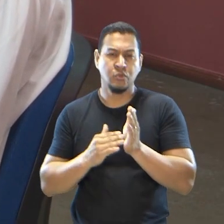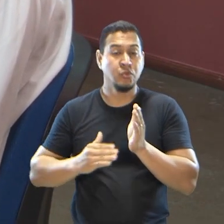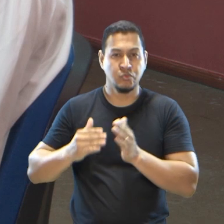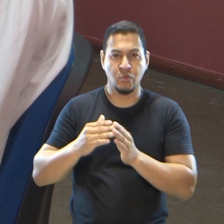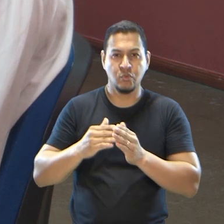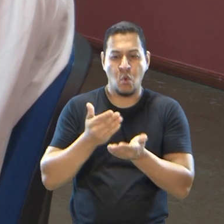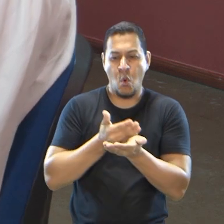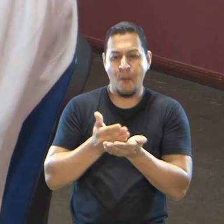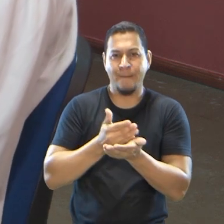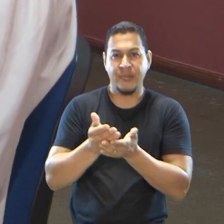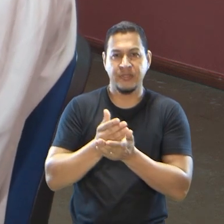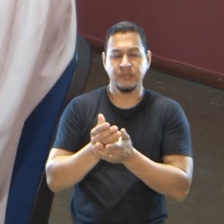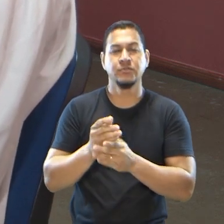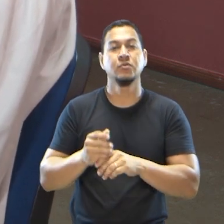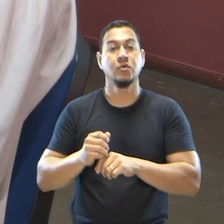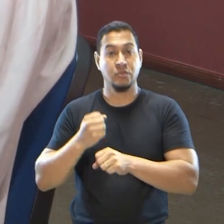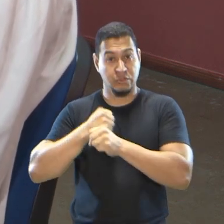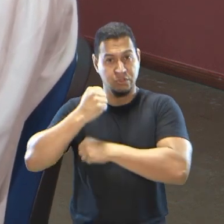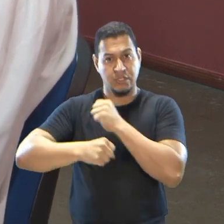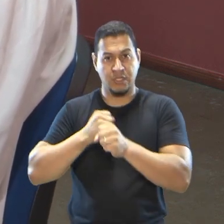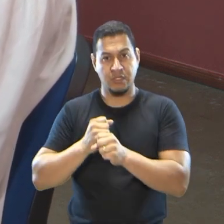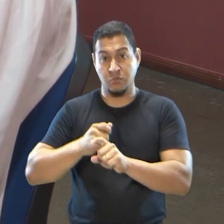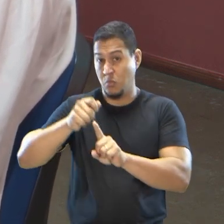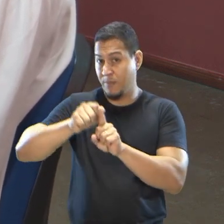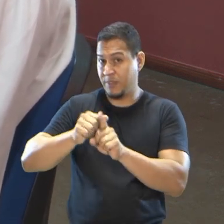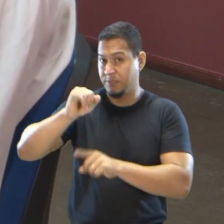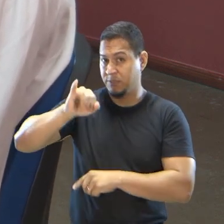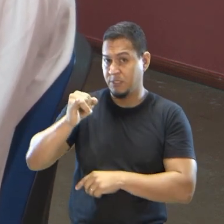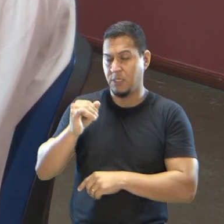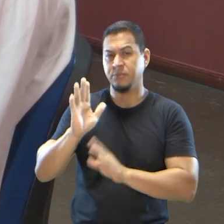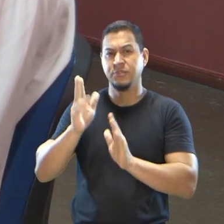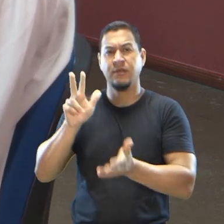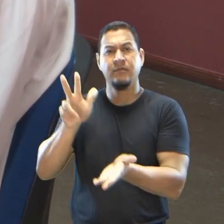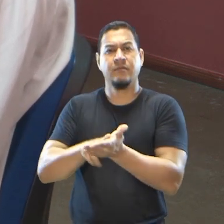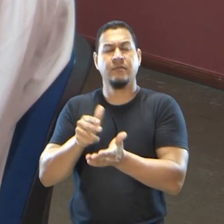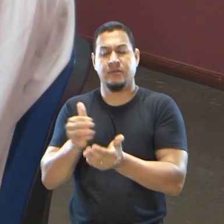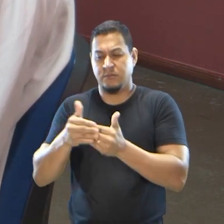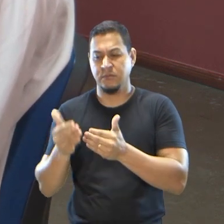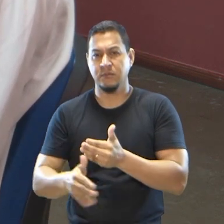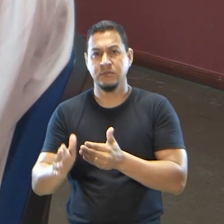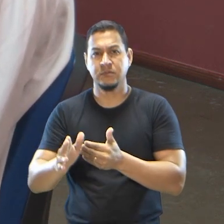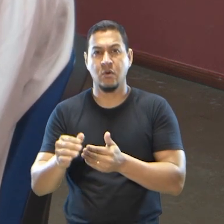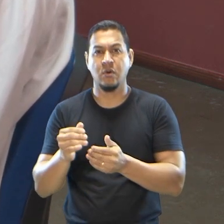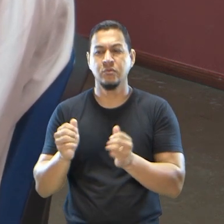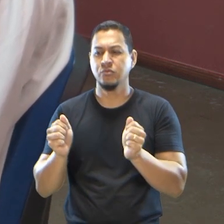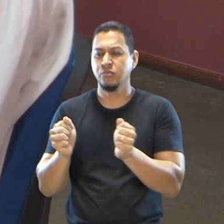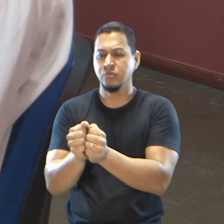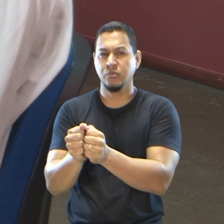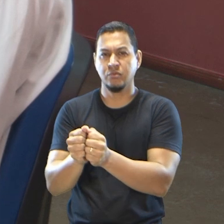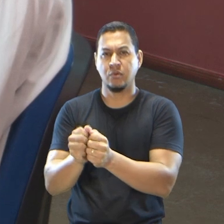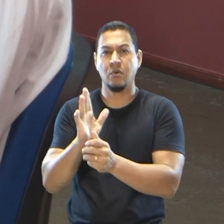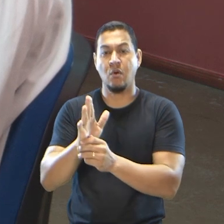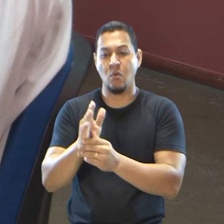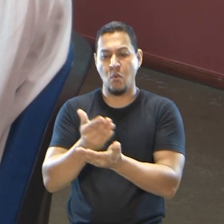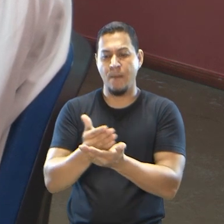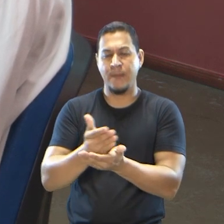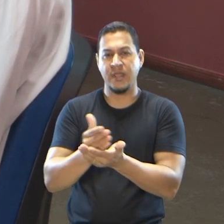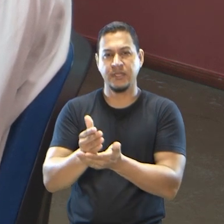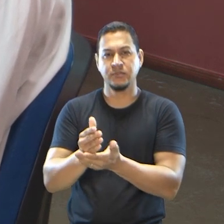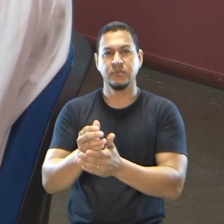de ano, em janeiro, e a prova logo em seguida, com o início das aulas sempre em